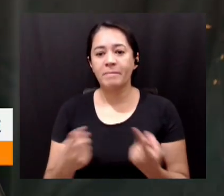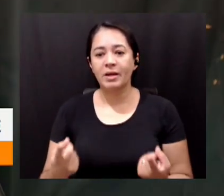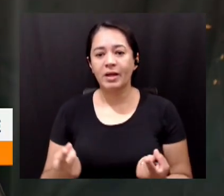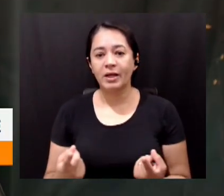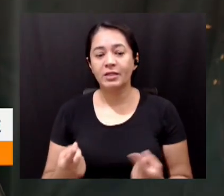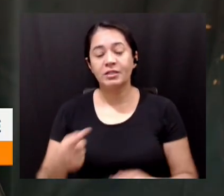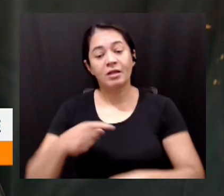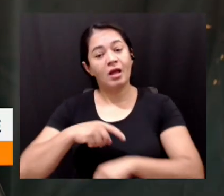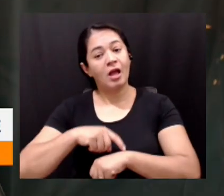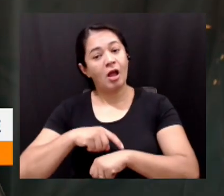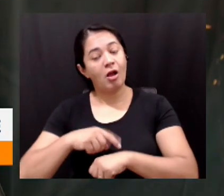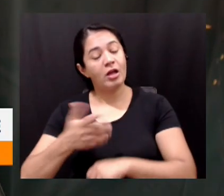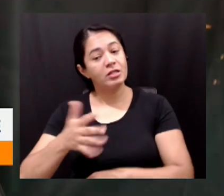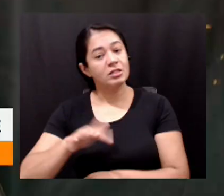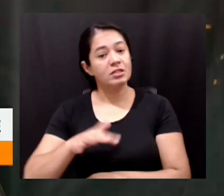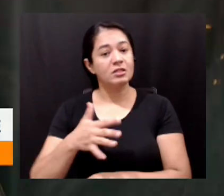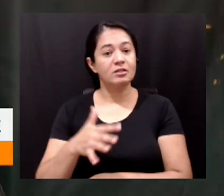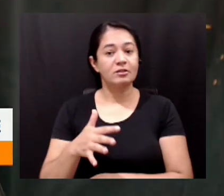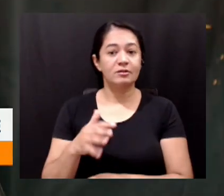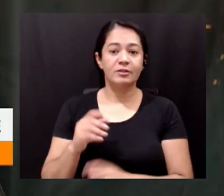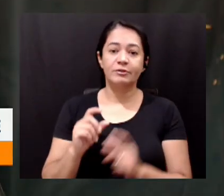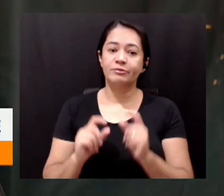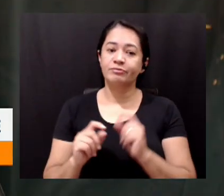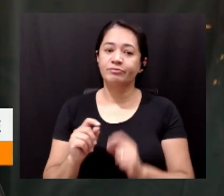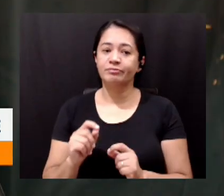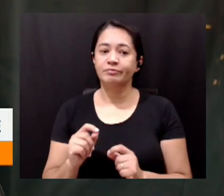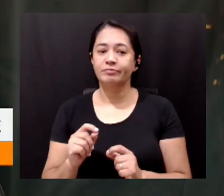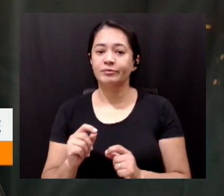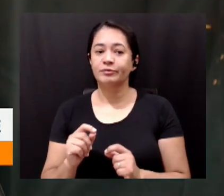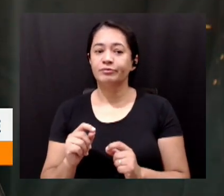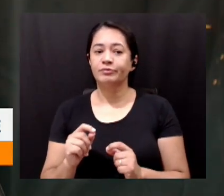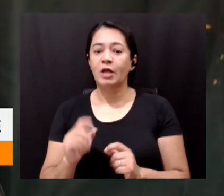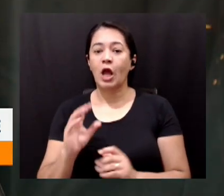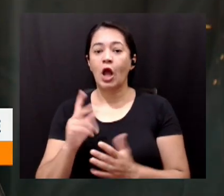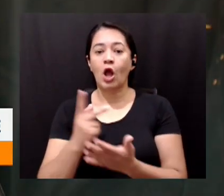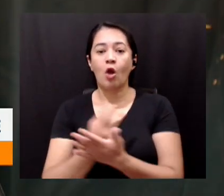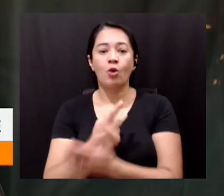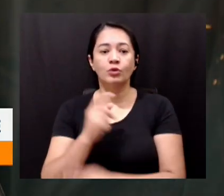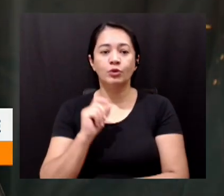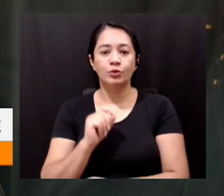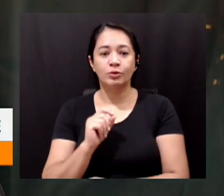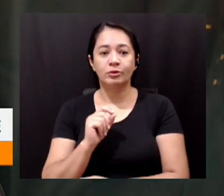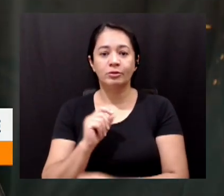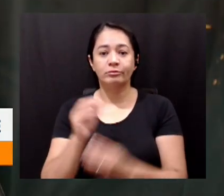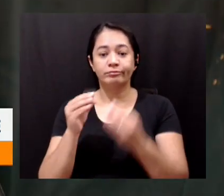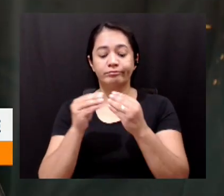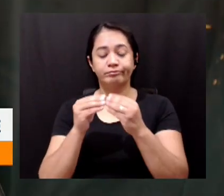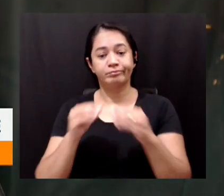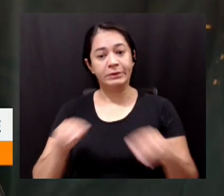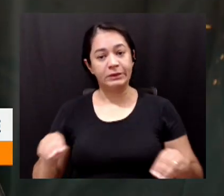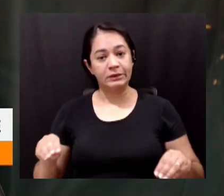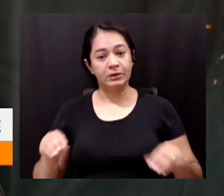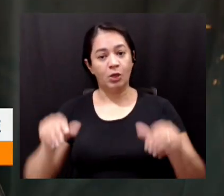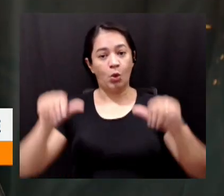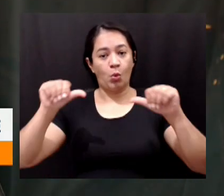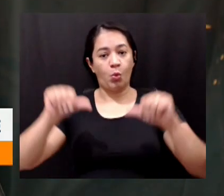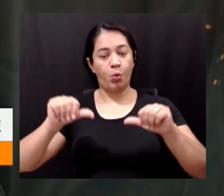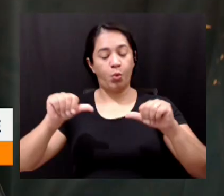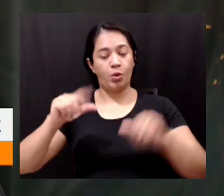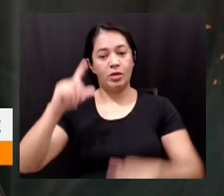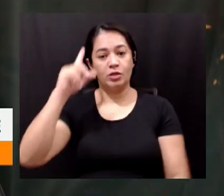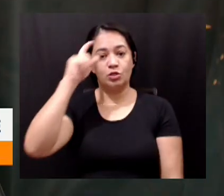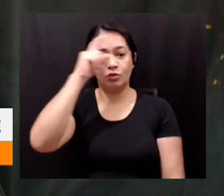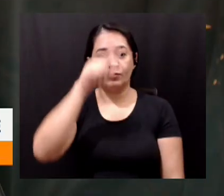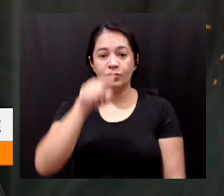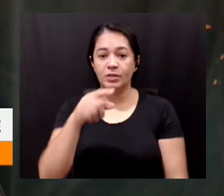divertimento, ele acaba trazendo uma situação que é bem delicada, você precisa estar muito